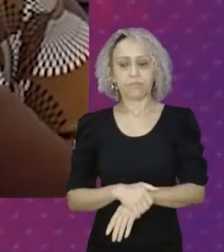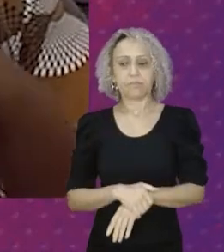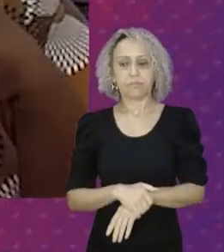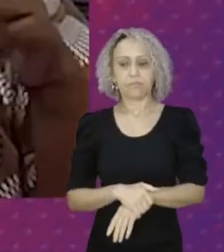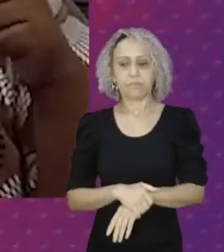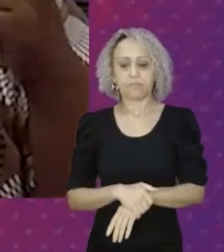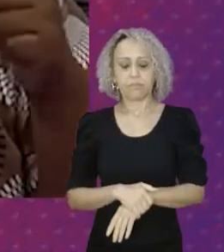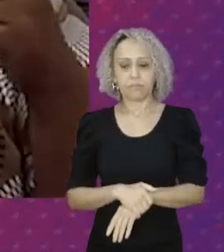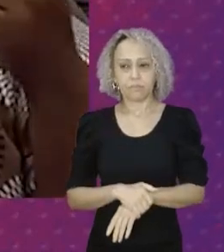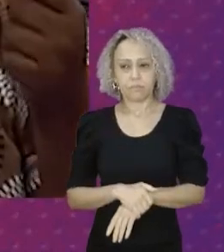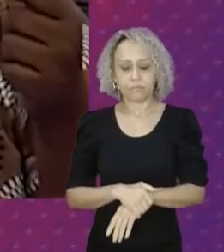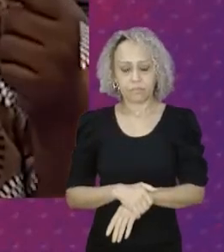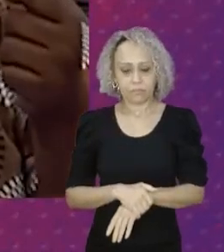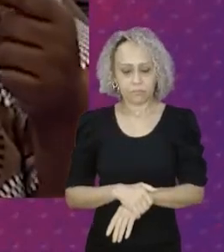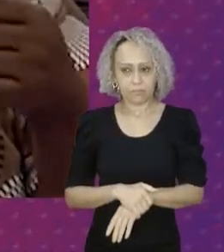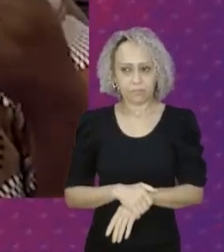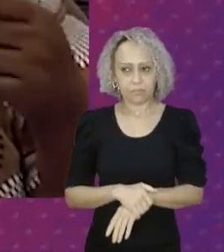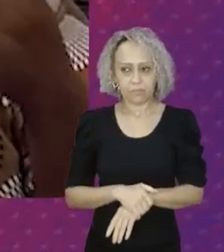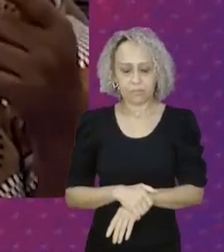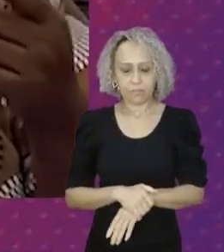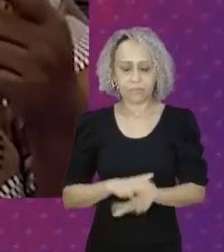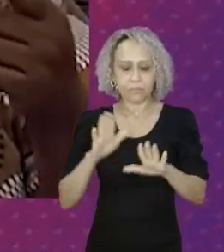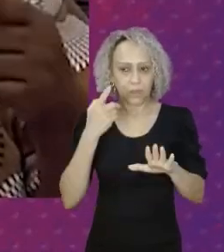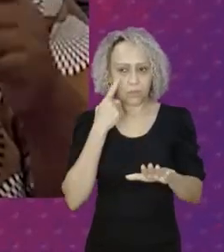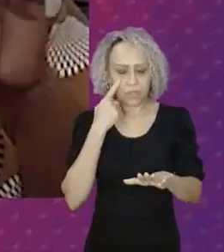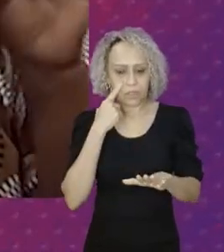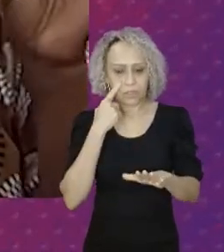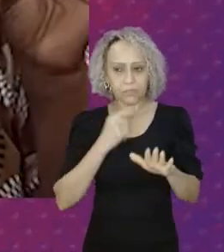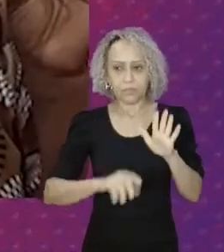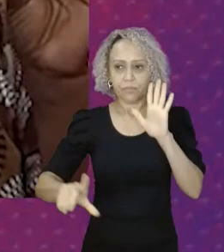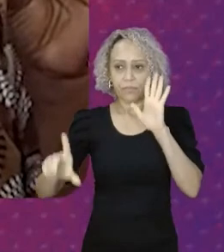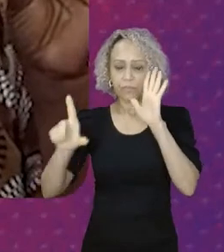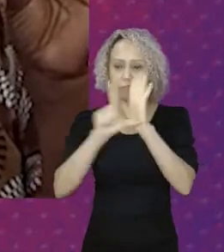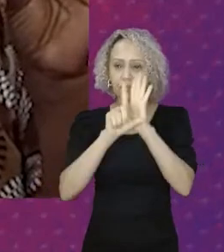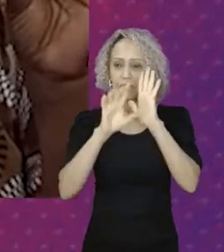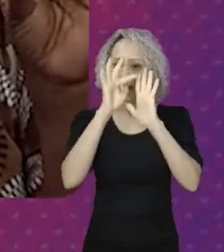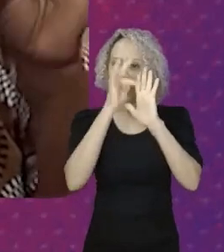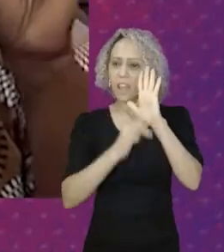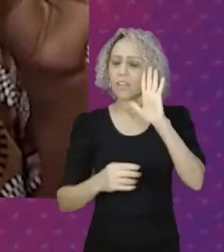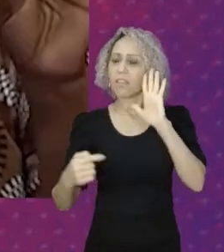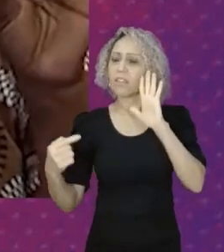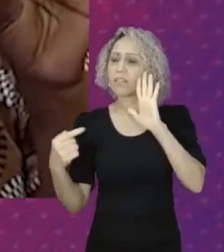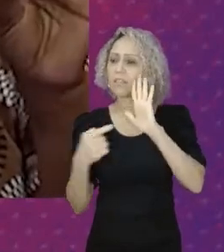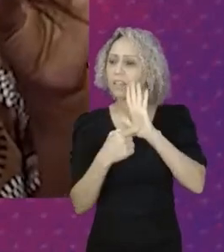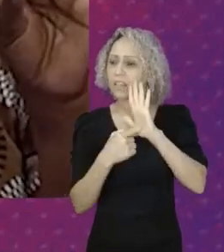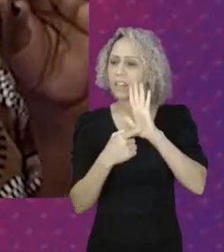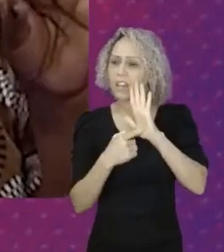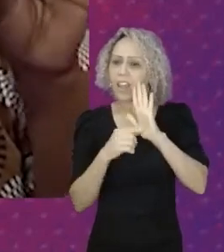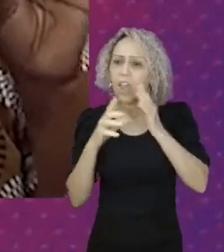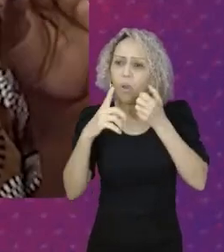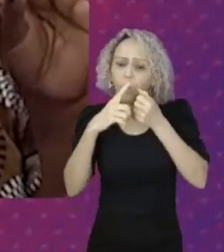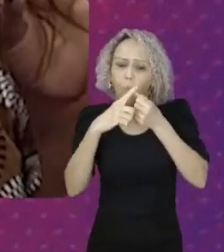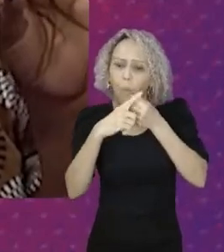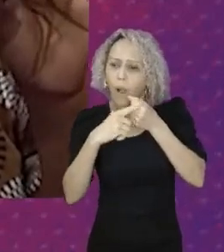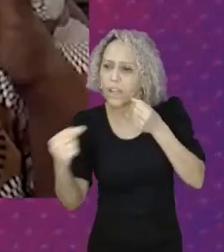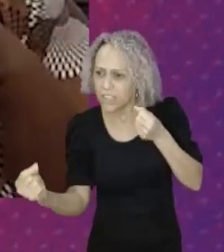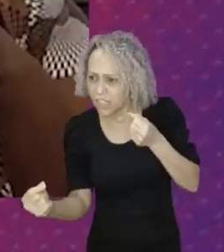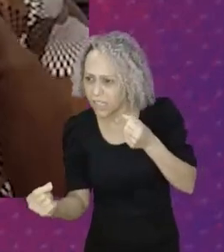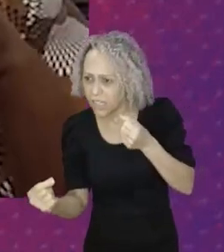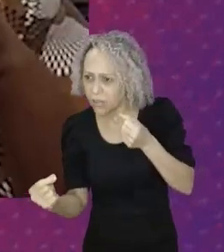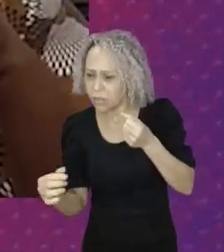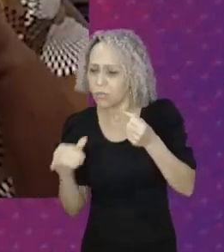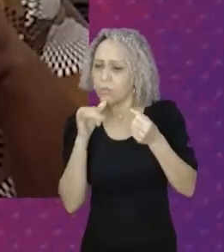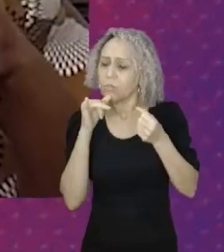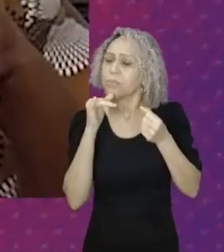E eu vou dizer que, para aprofundar no texto da lei, a lei é muito pequenininha, porque é um artigo que diz: insere